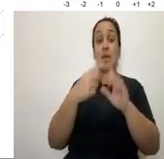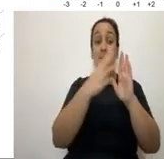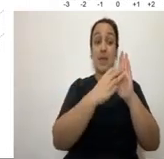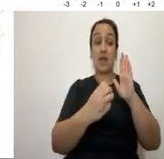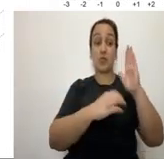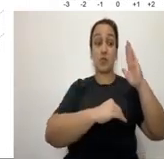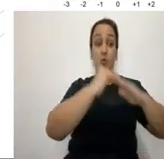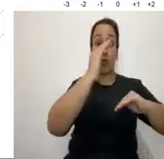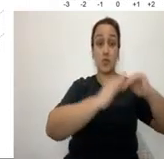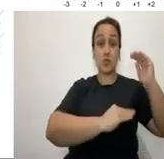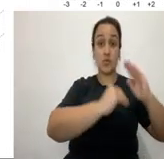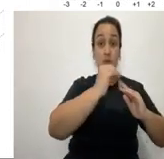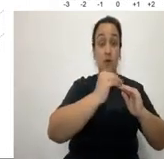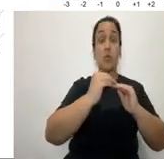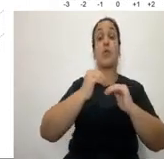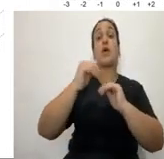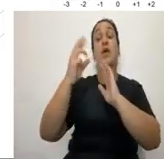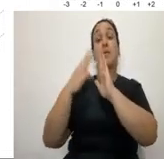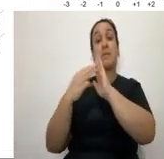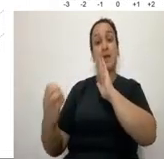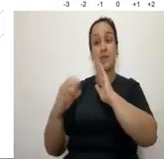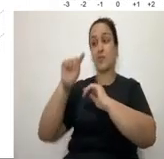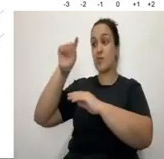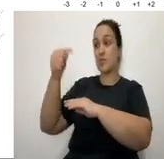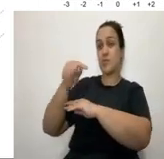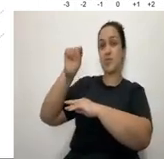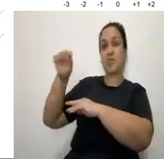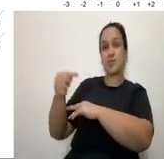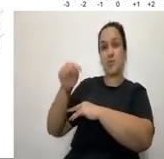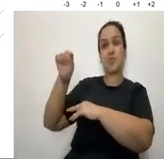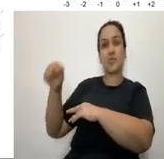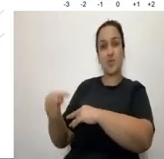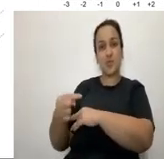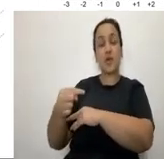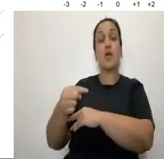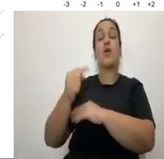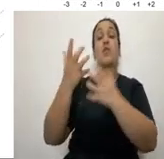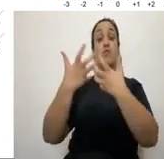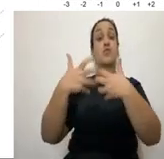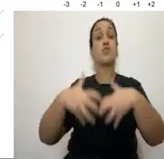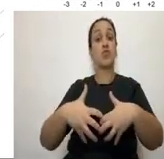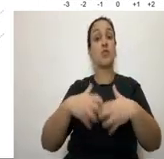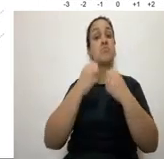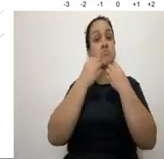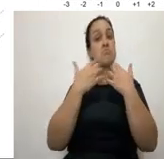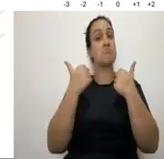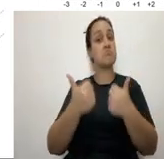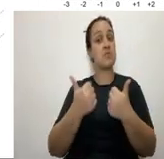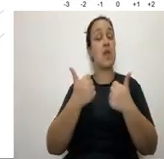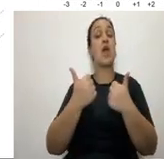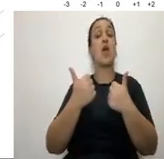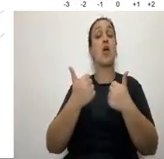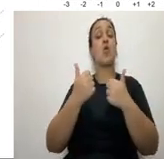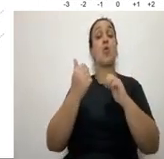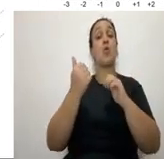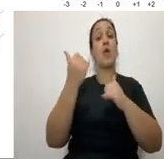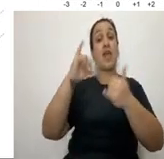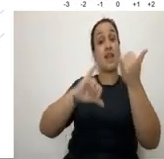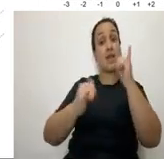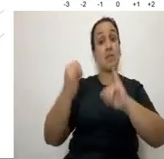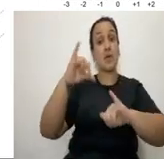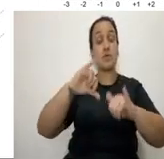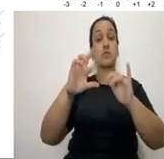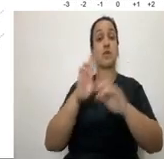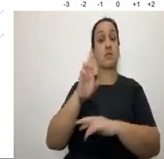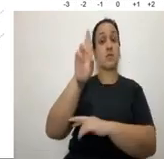da construção e o método mnemônico, eles são métodos que funcionam muito bem, né, para os